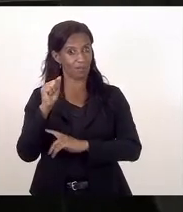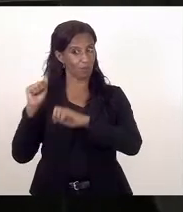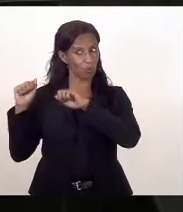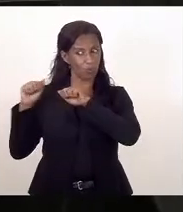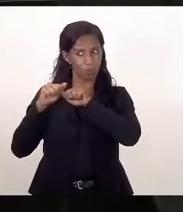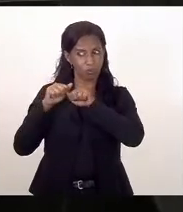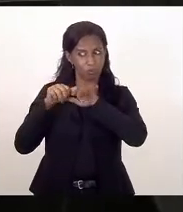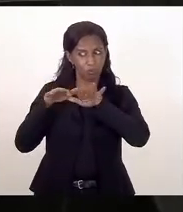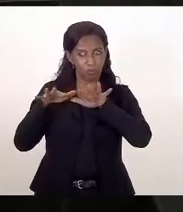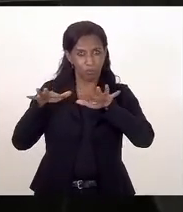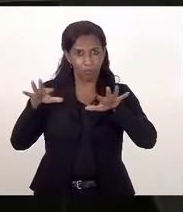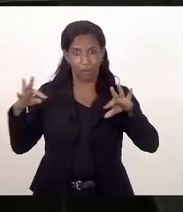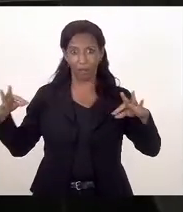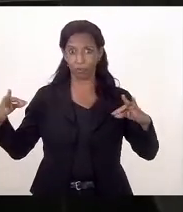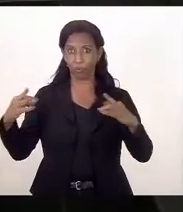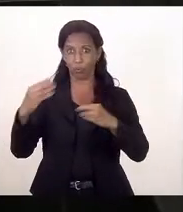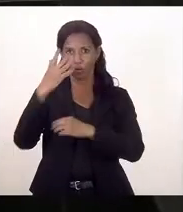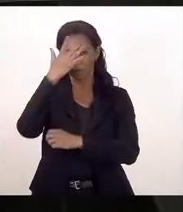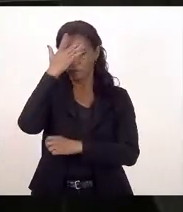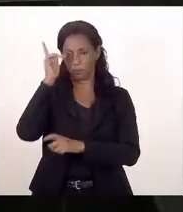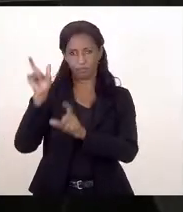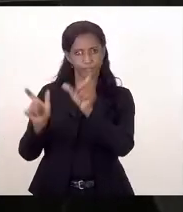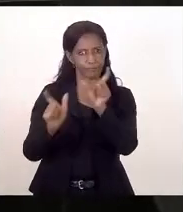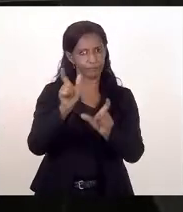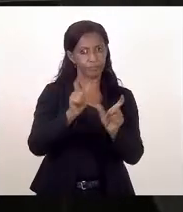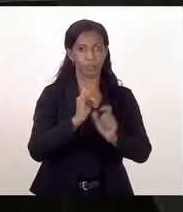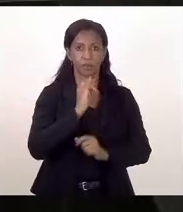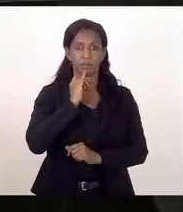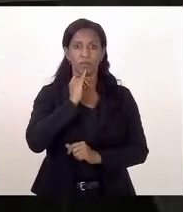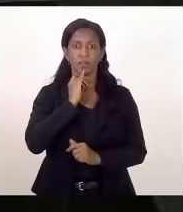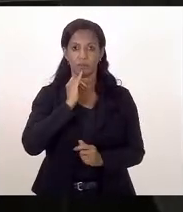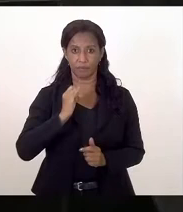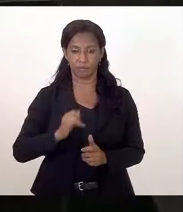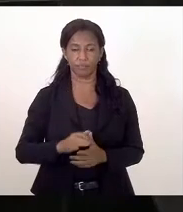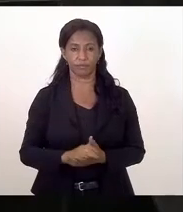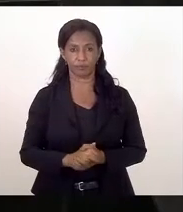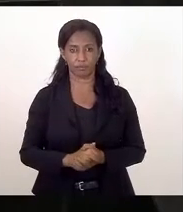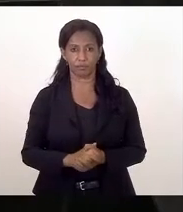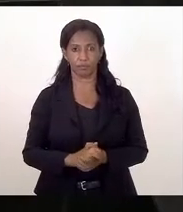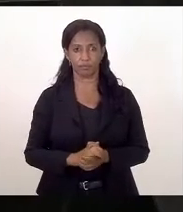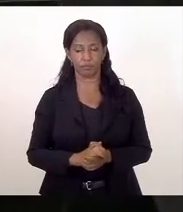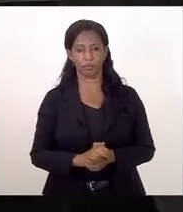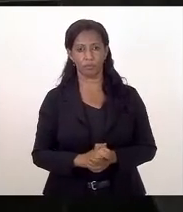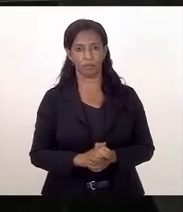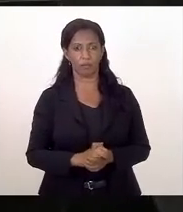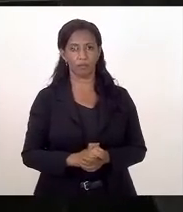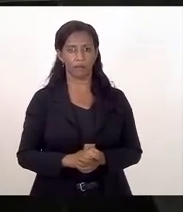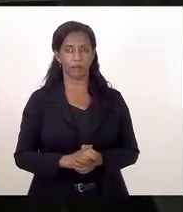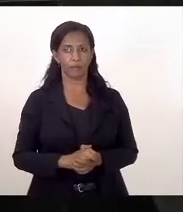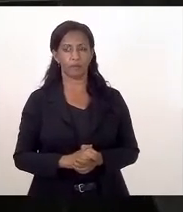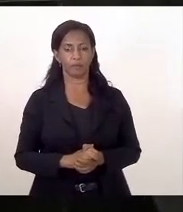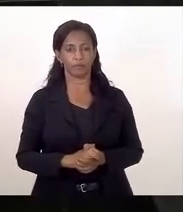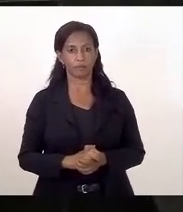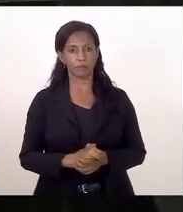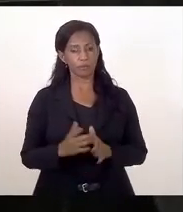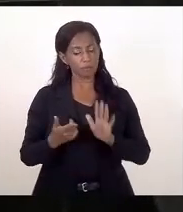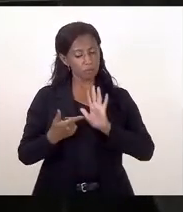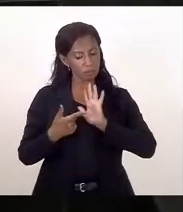Está cometendo a todos. infelizmente. Registro aqui, com pesar,